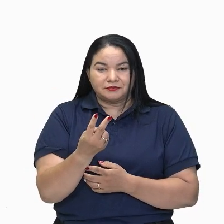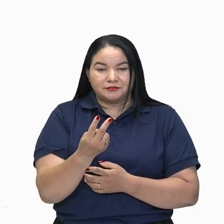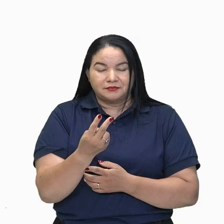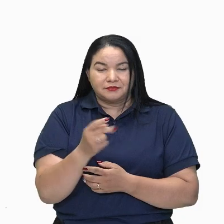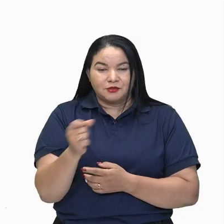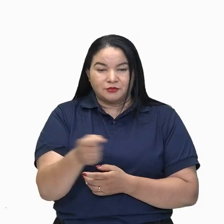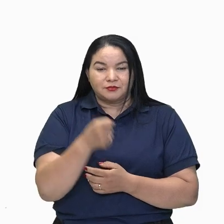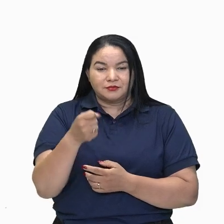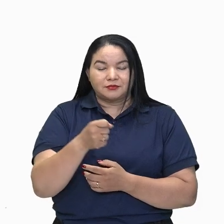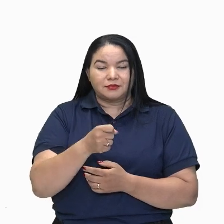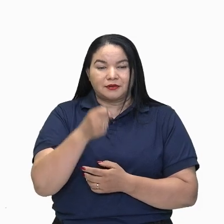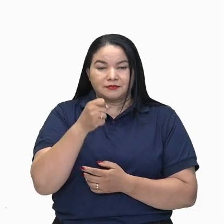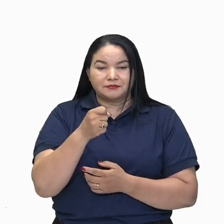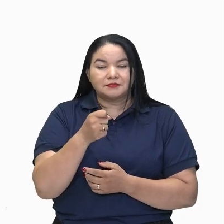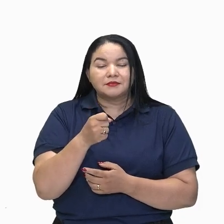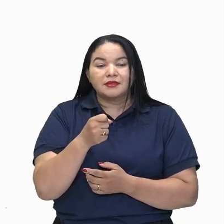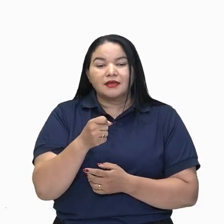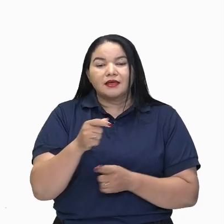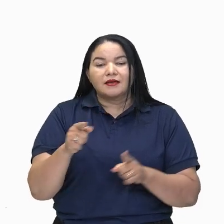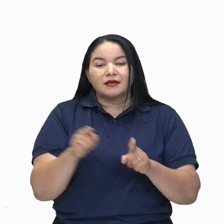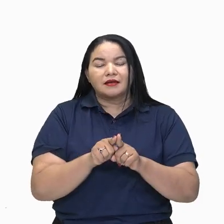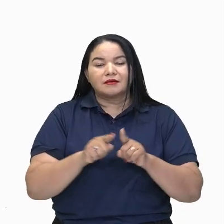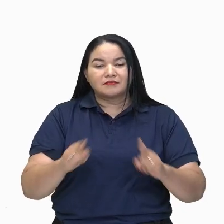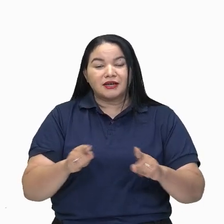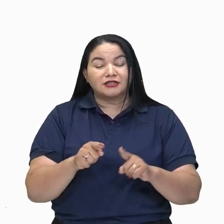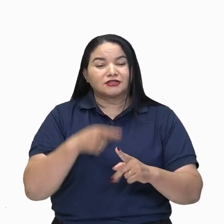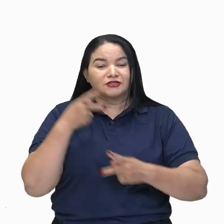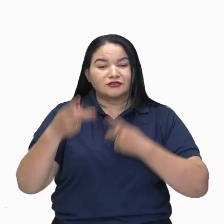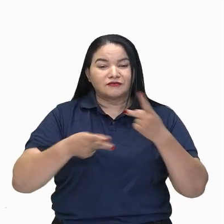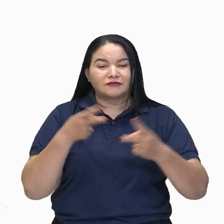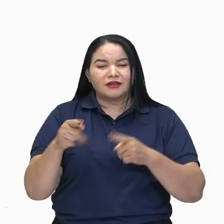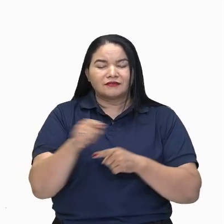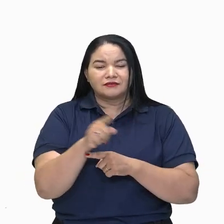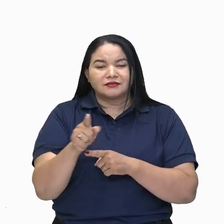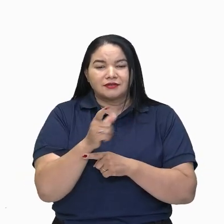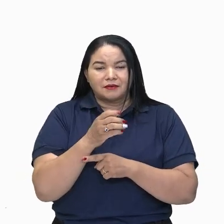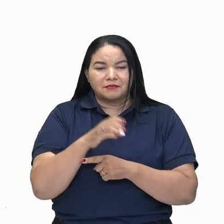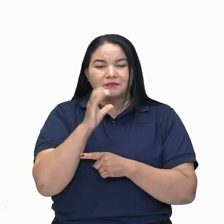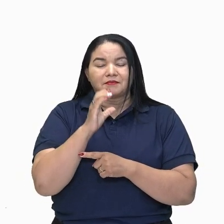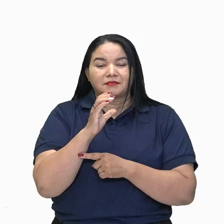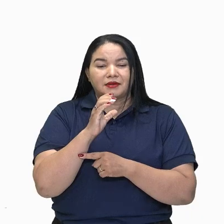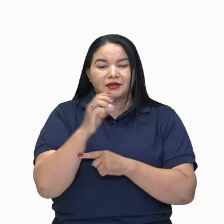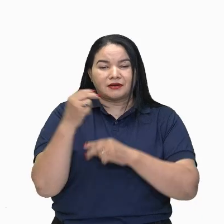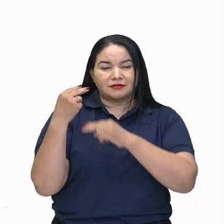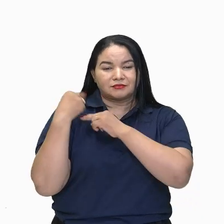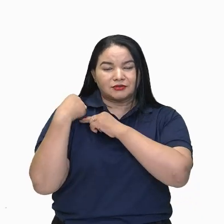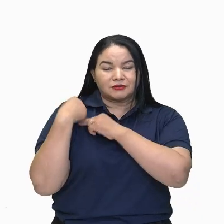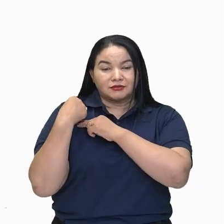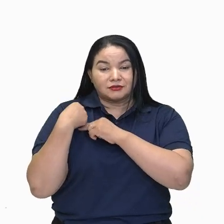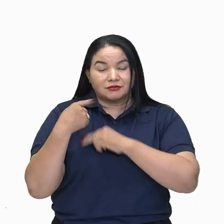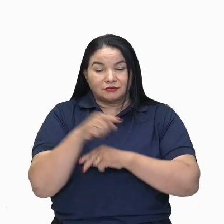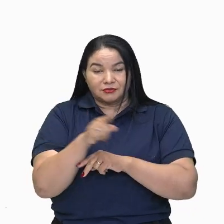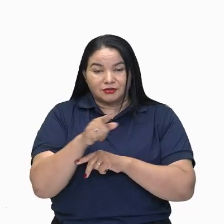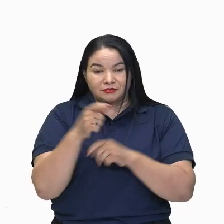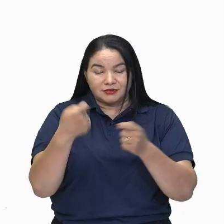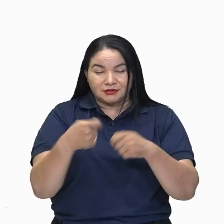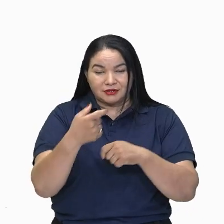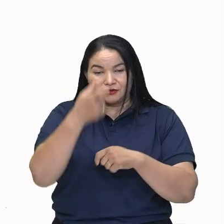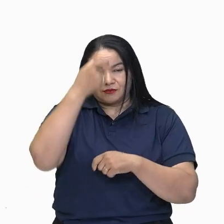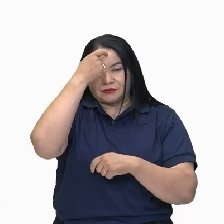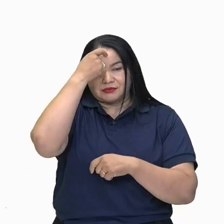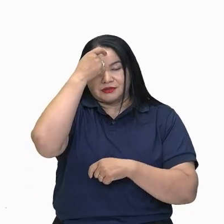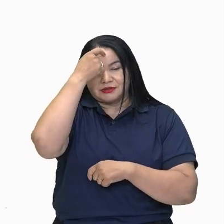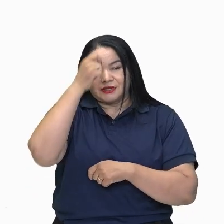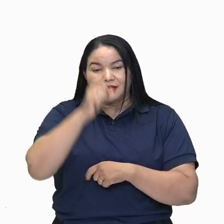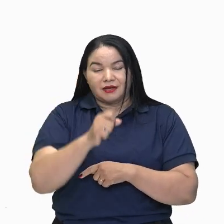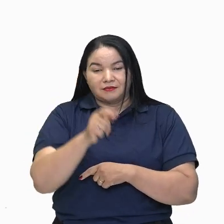bebida alcoólica, e aí ele diz, beba com responsabilidade. Então, é uma forma de conscientização daqueles